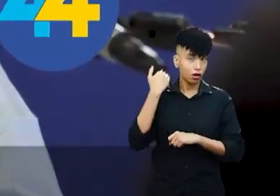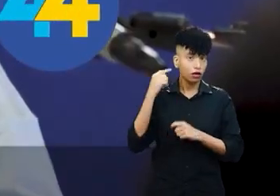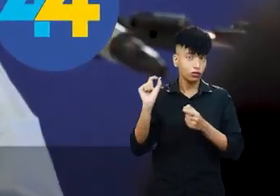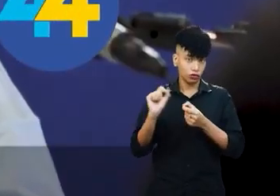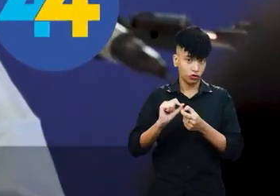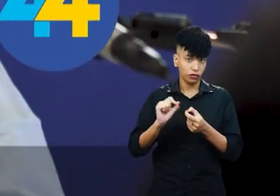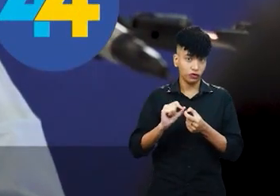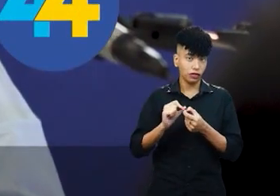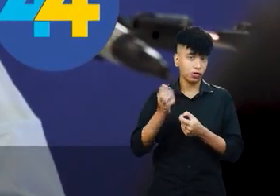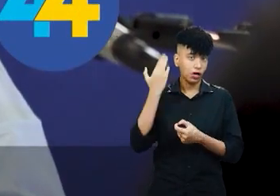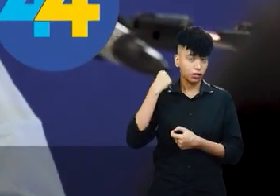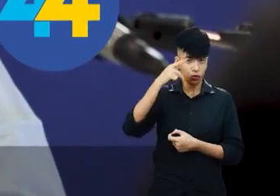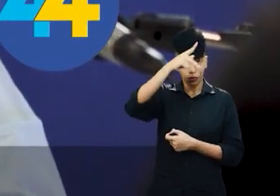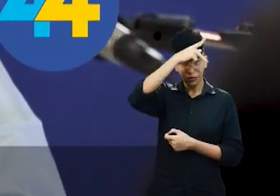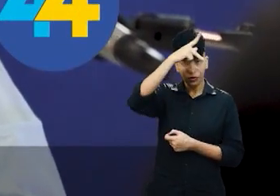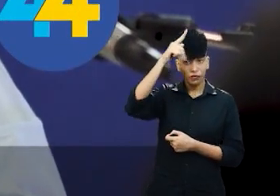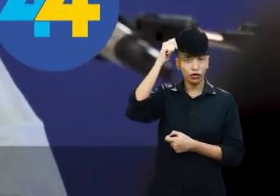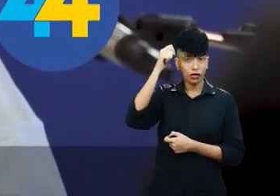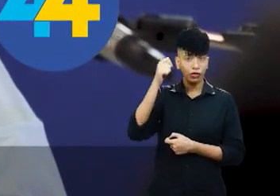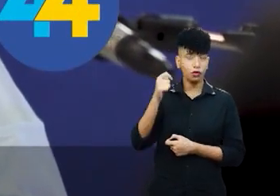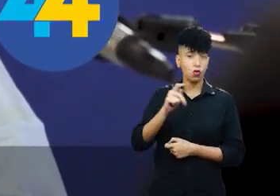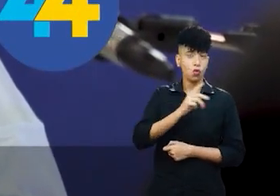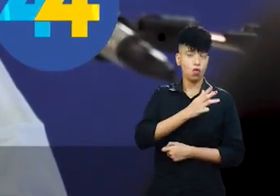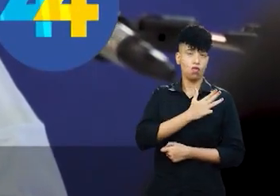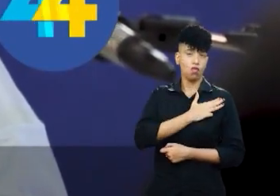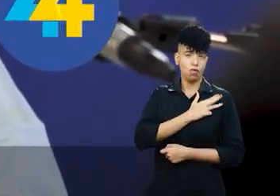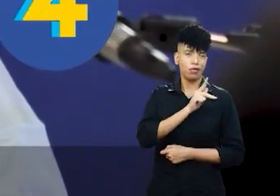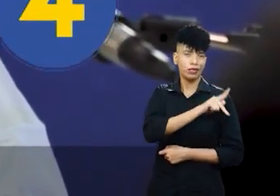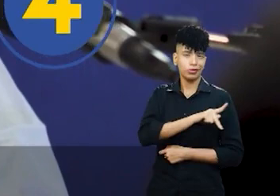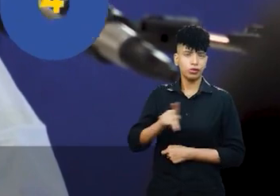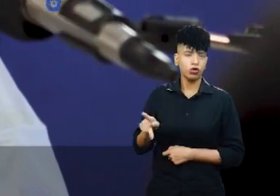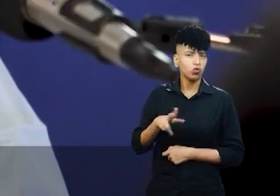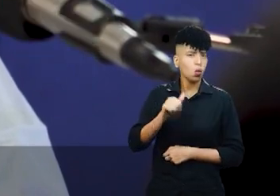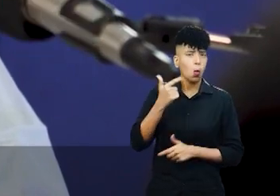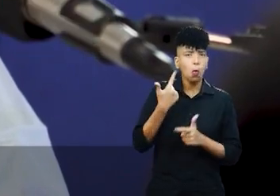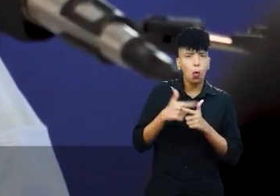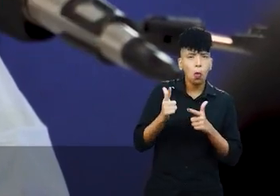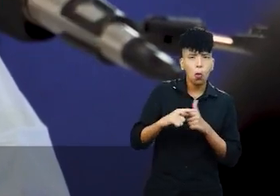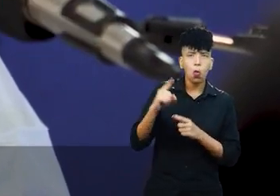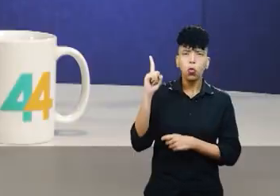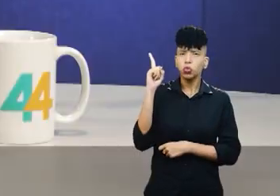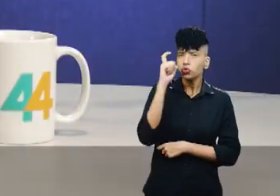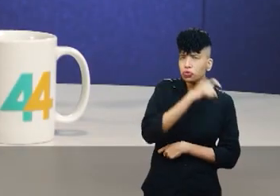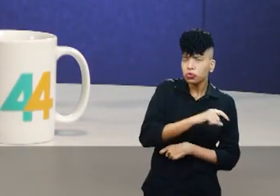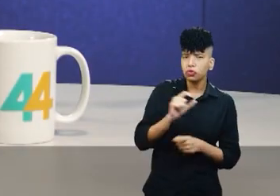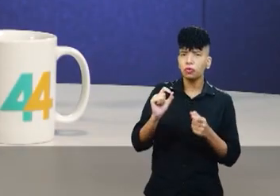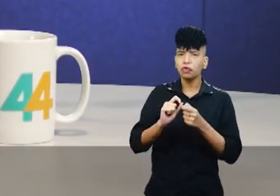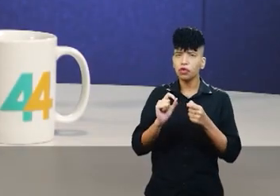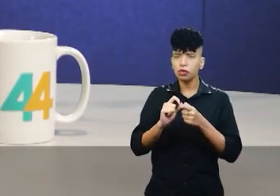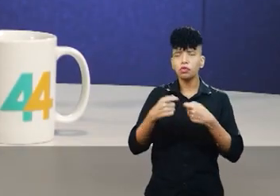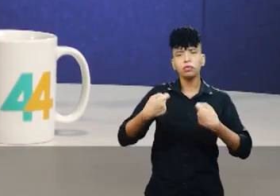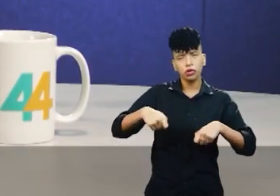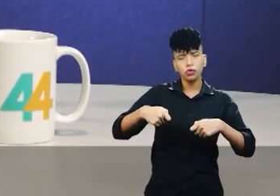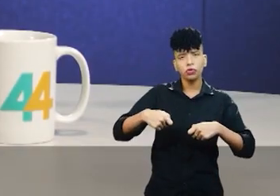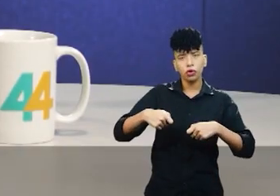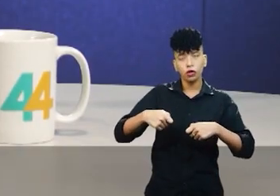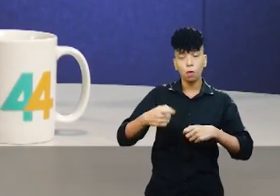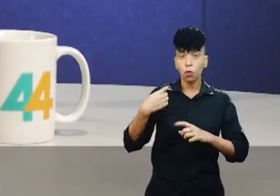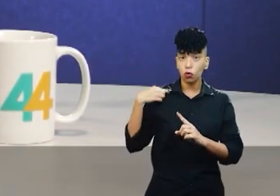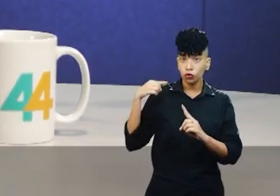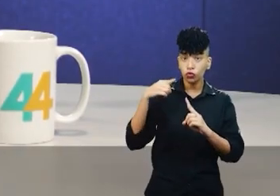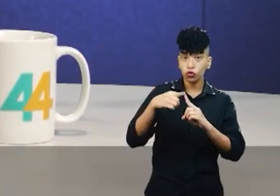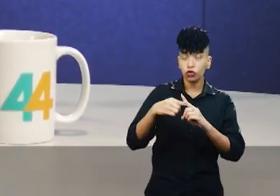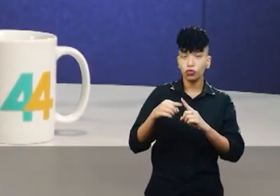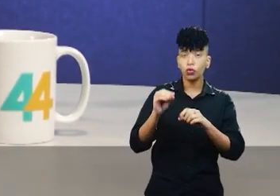prefeito quando o Lula presidente. E nunca tive problema nem dificuldade para fazer o que precisou fazer. A minha missão é cuidar do estado do Piauí, que